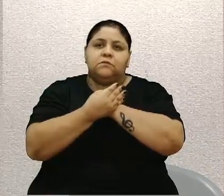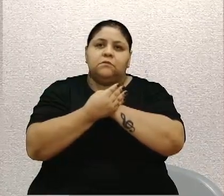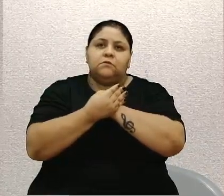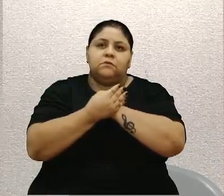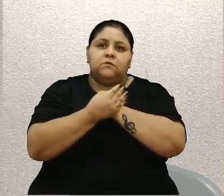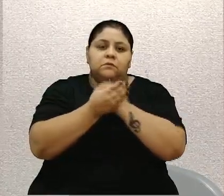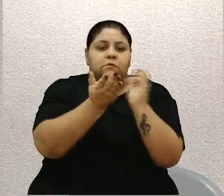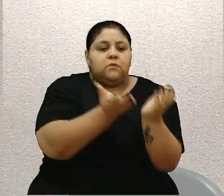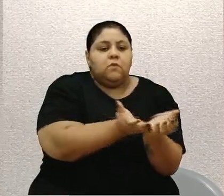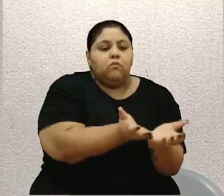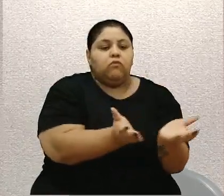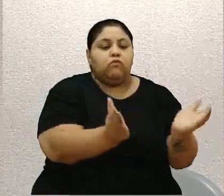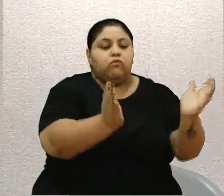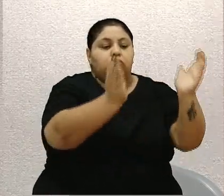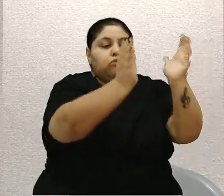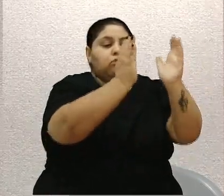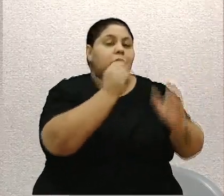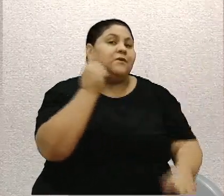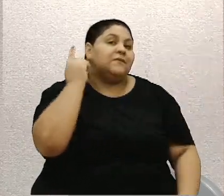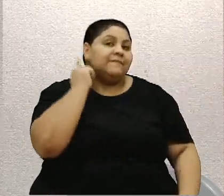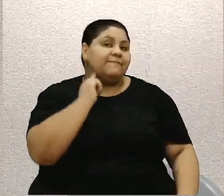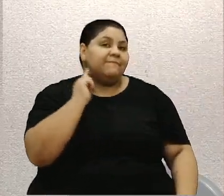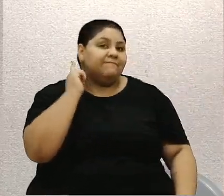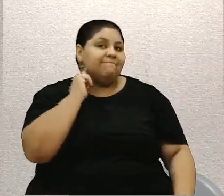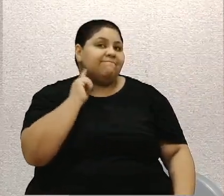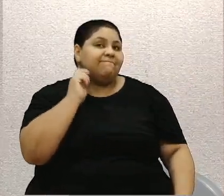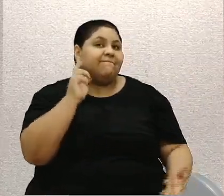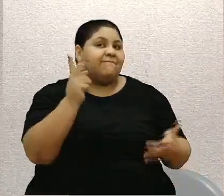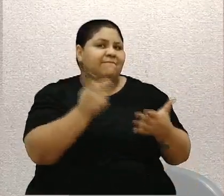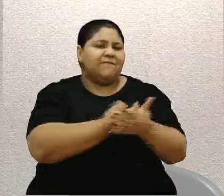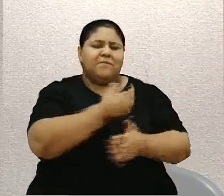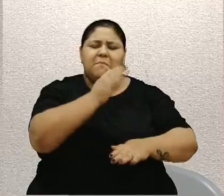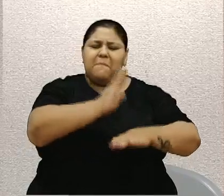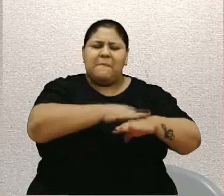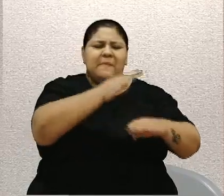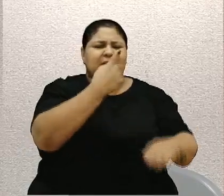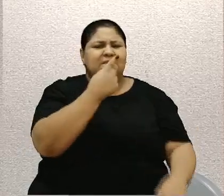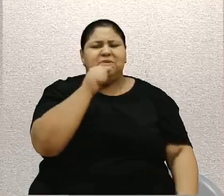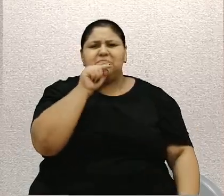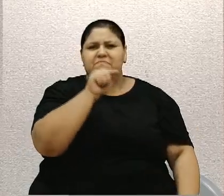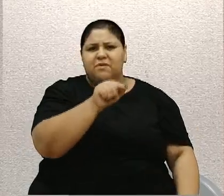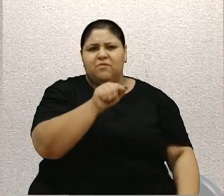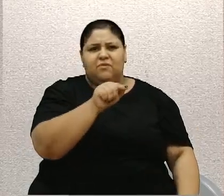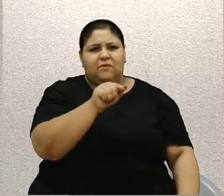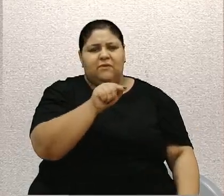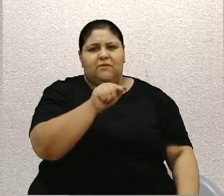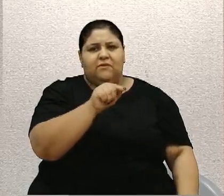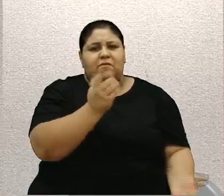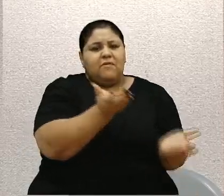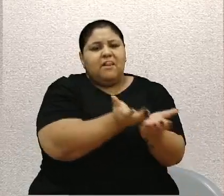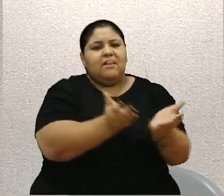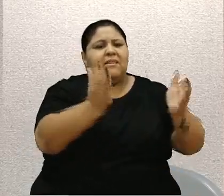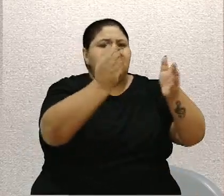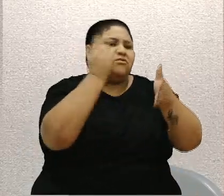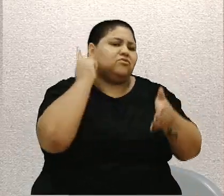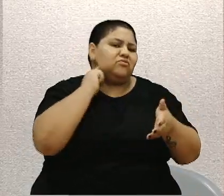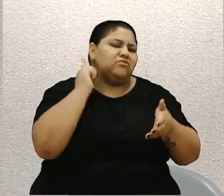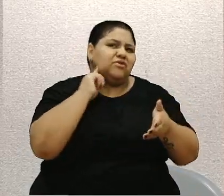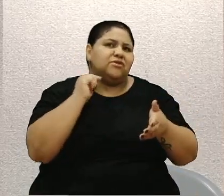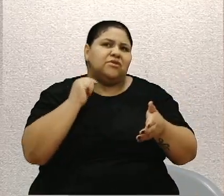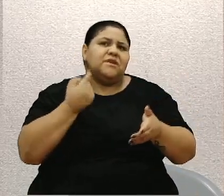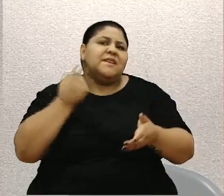lixões de forma irregular. Deve ter mais de 1000 lixões na cidade de forma irregular. Lixo espalhado em muitos bairros, a gente